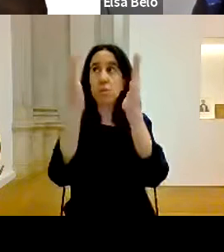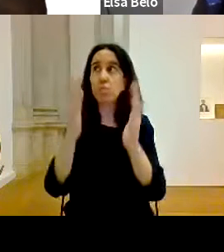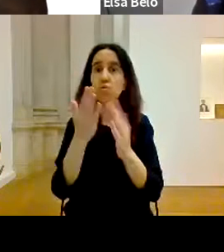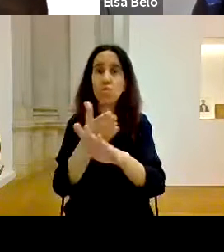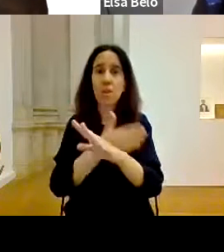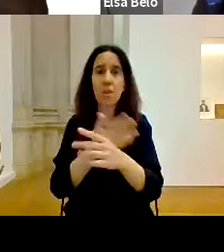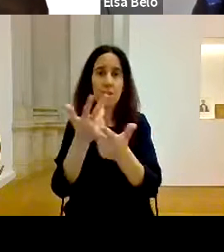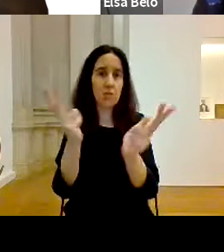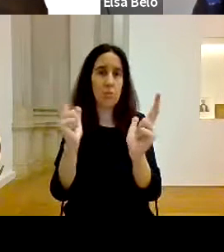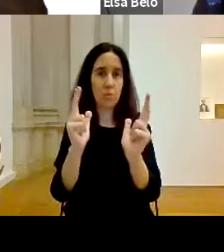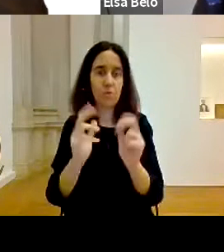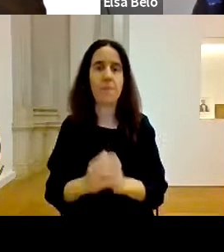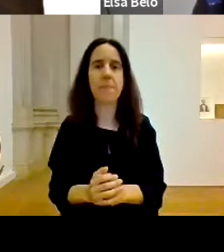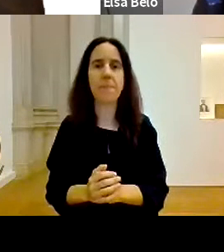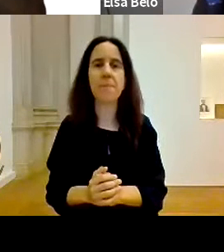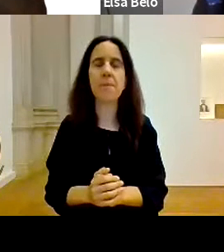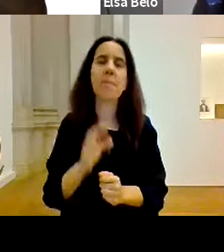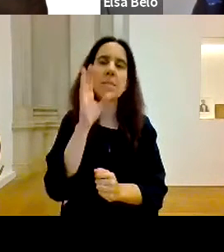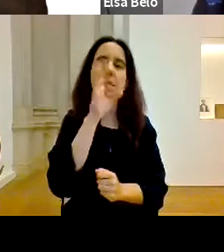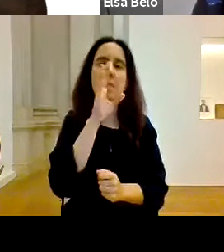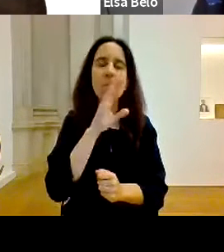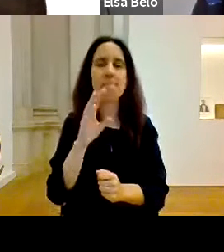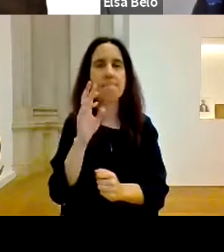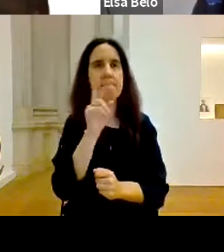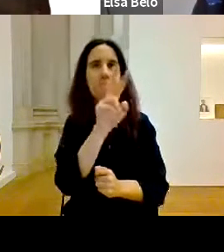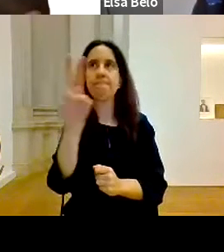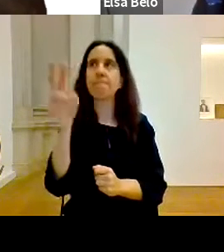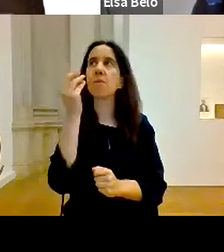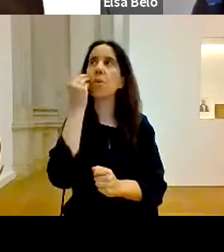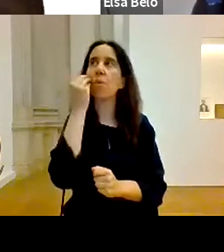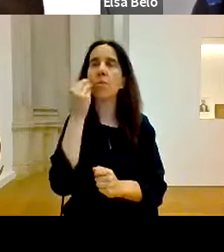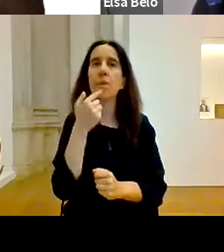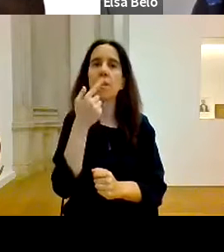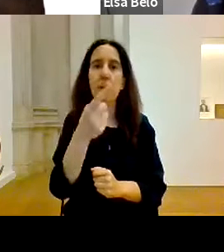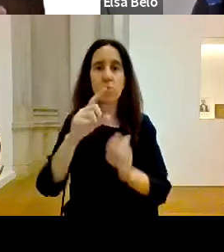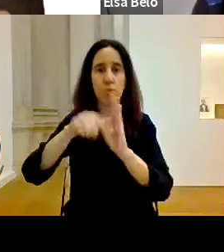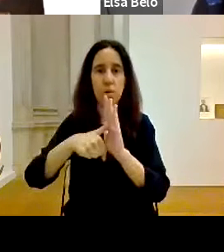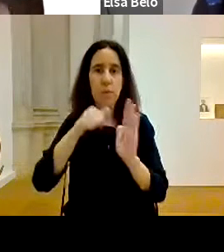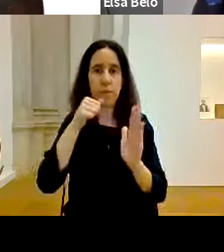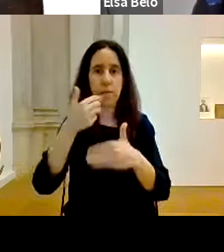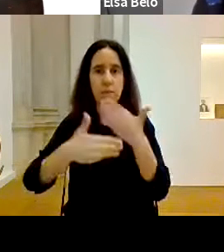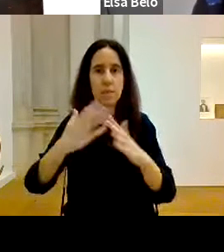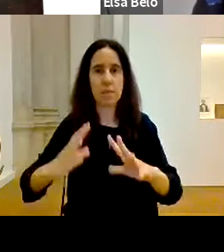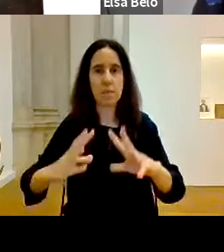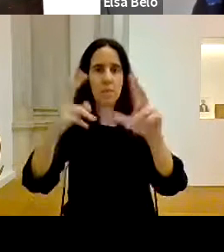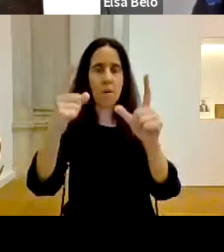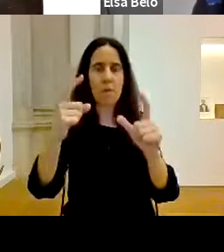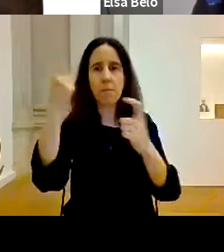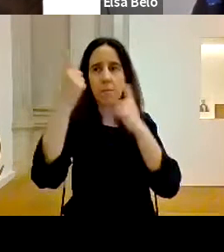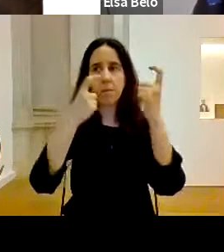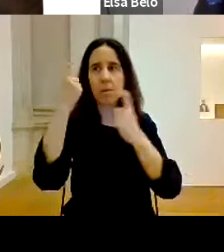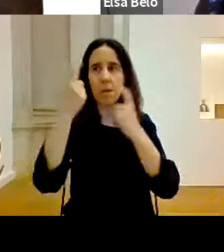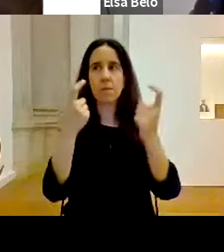dispor. Mas se olharmos para o ciclo digamos, em que um projeto normalmente se desenvolve, quer dizer, ele é pensado, ele é